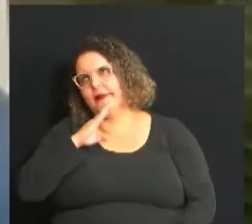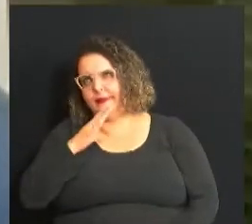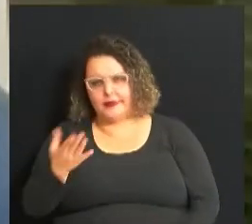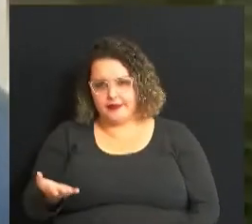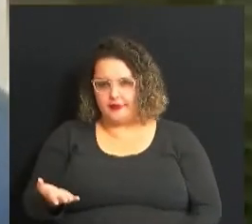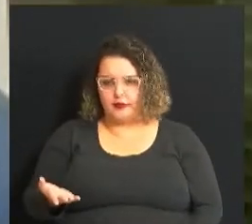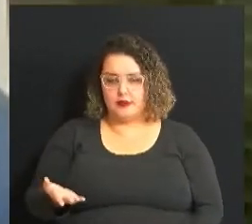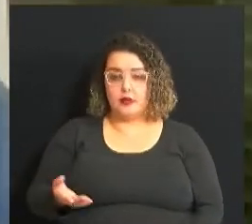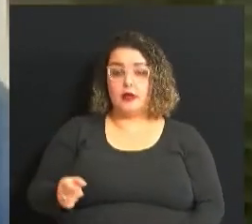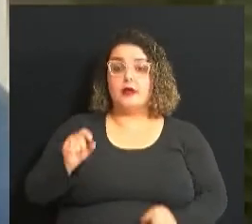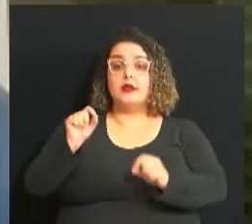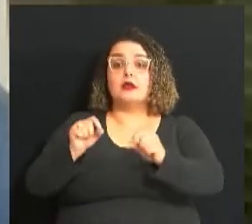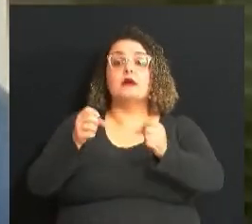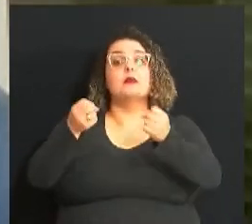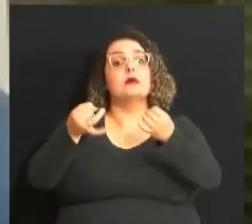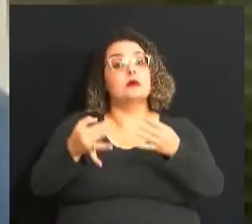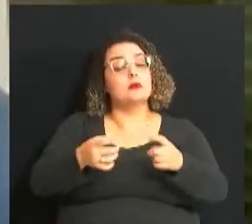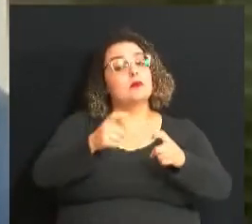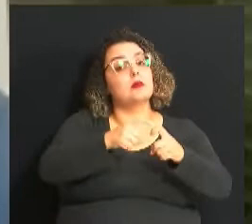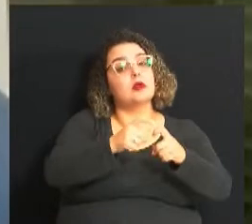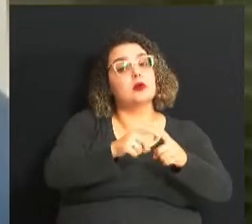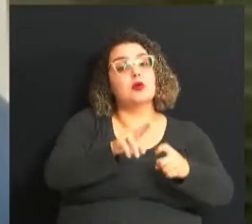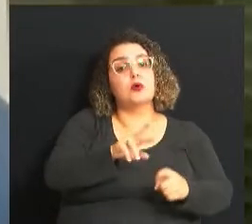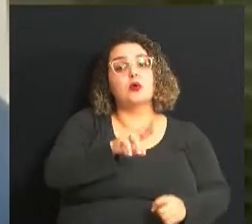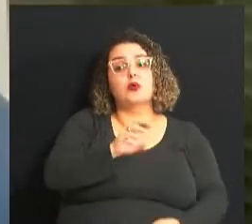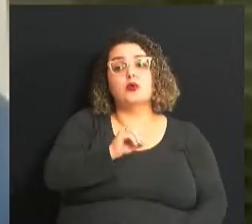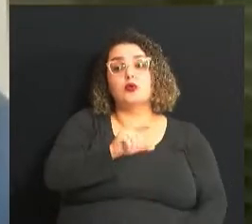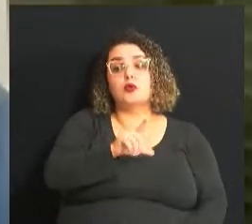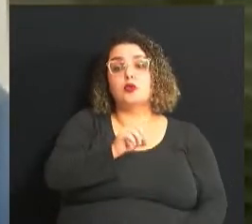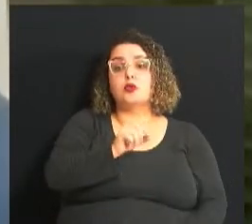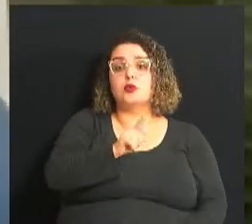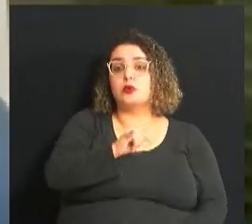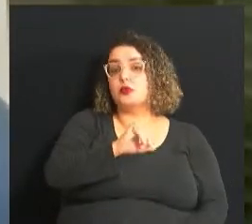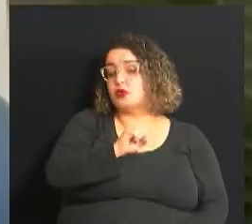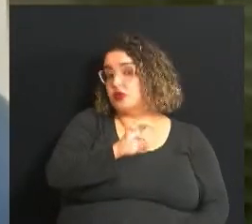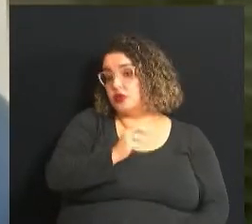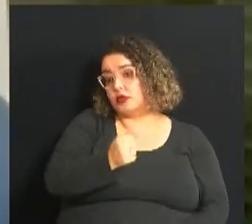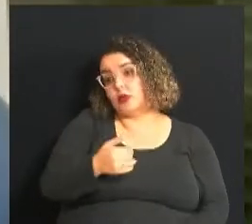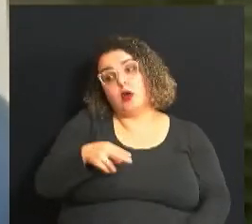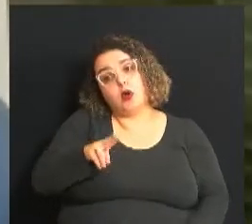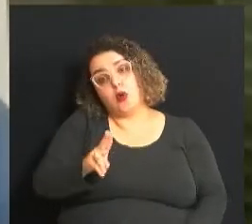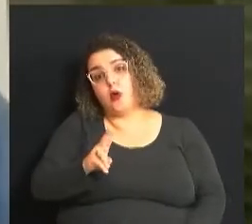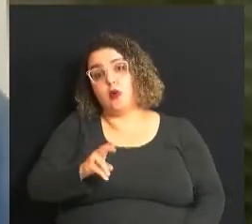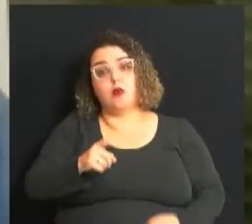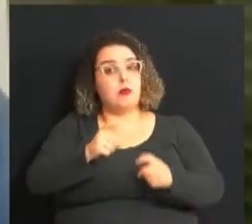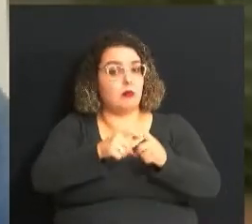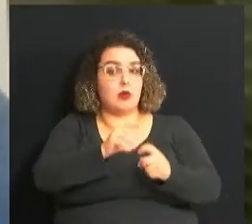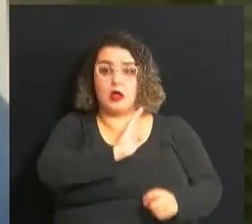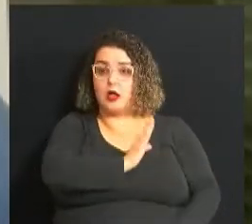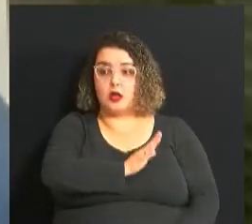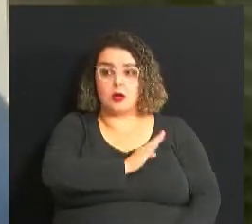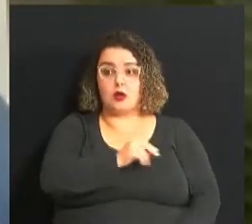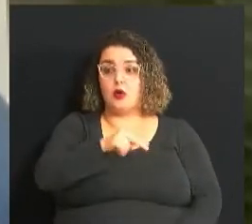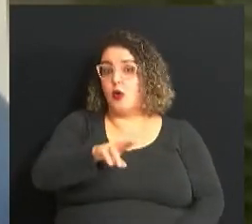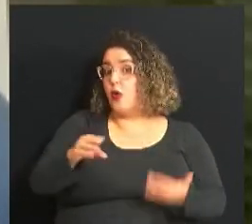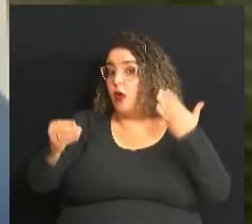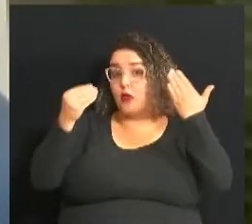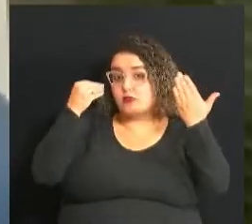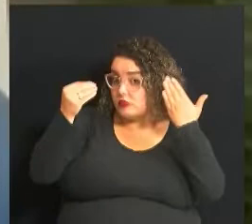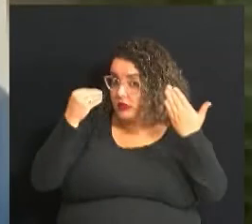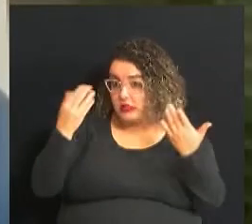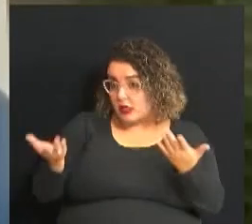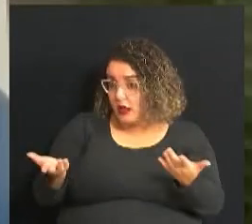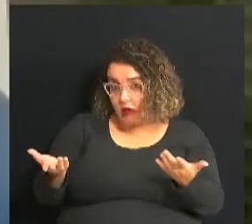o urologista. Outro especialista que pode também orientar bem é o cardiologista ou o psiquiatra. Eu não estou